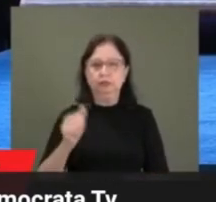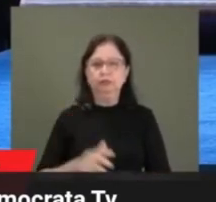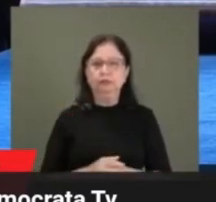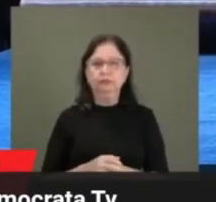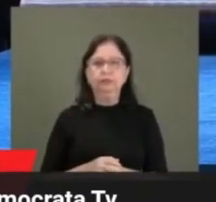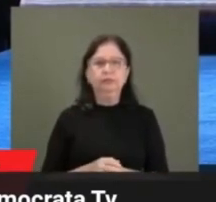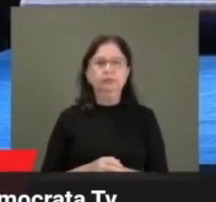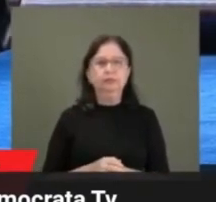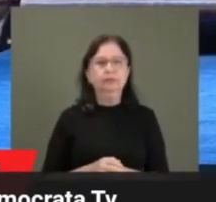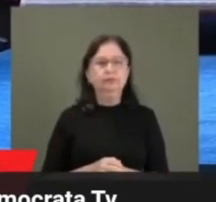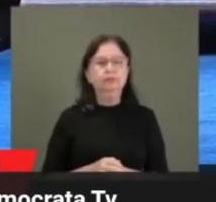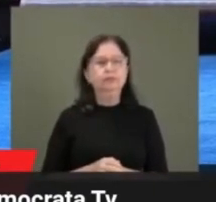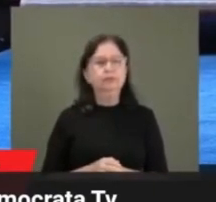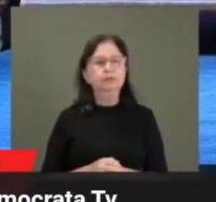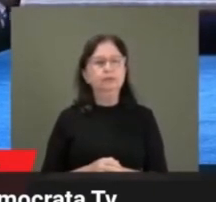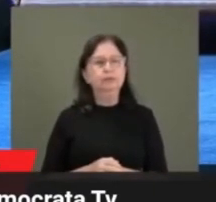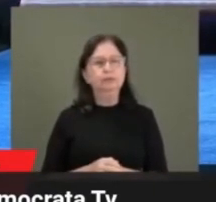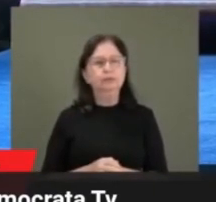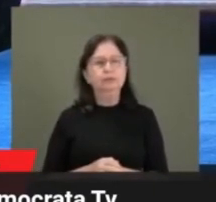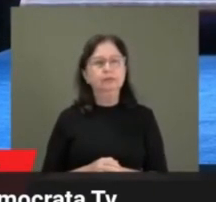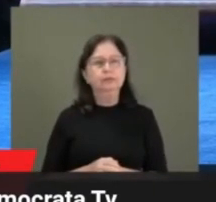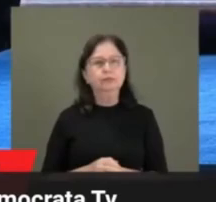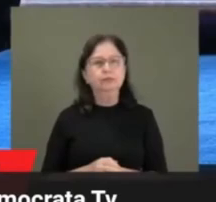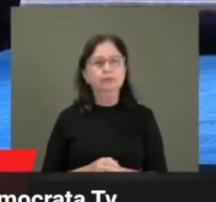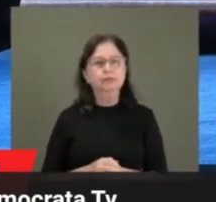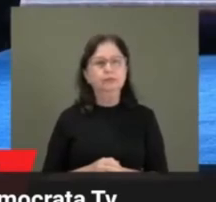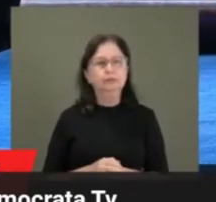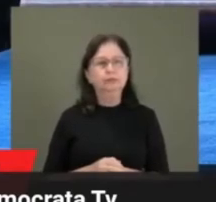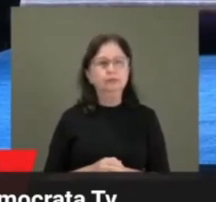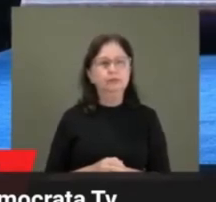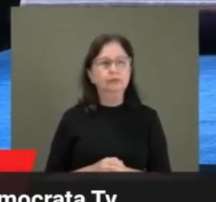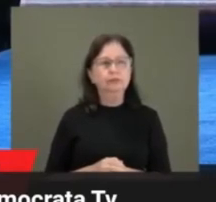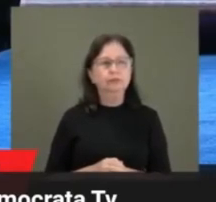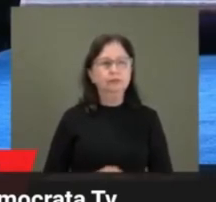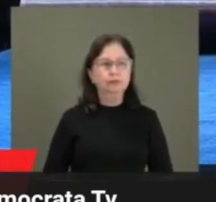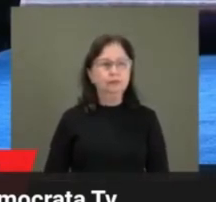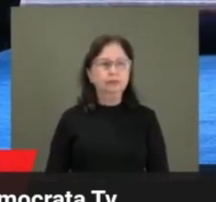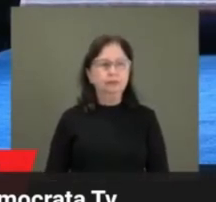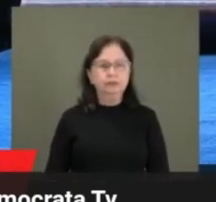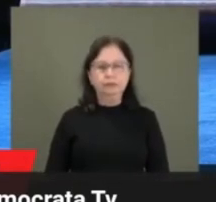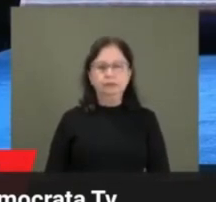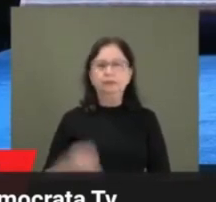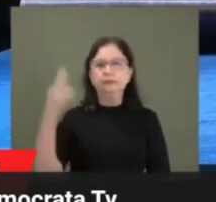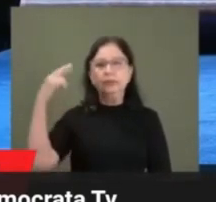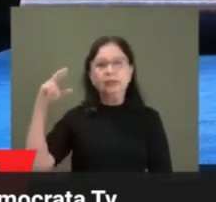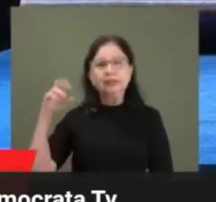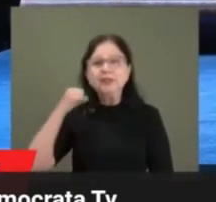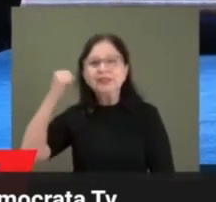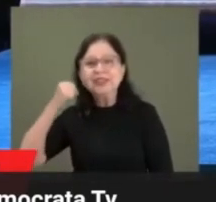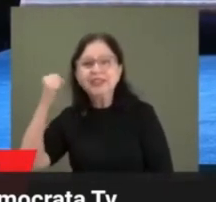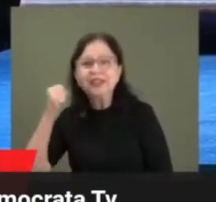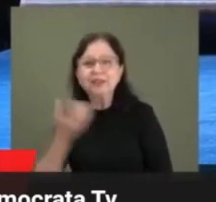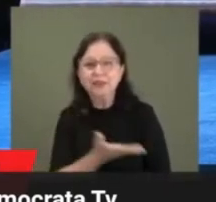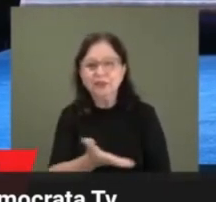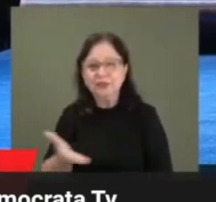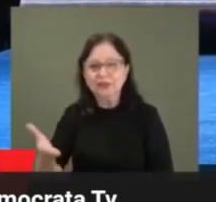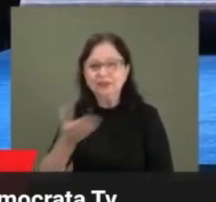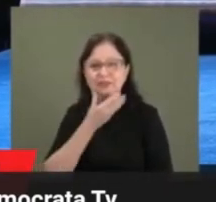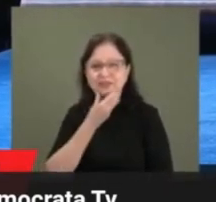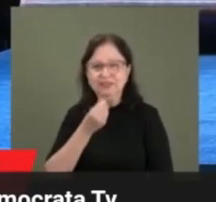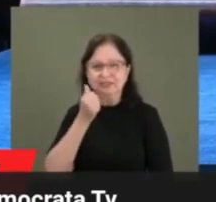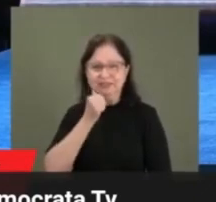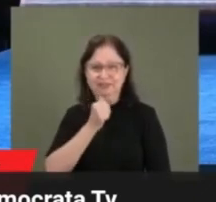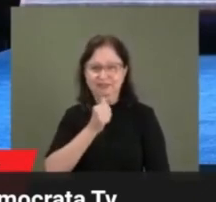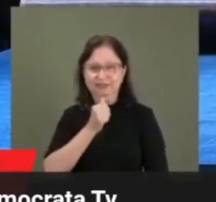também bom Marcião gente vamos lá Excelentíssimo Senhor senadores senhor senadores senhoras